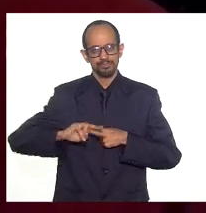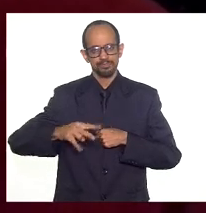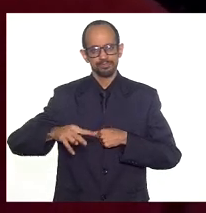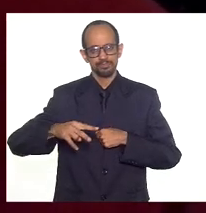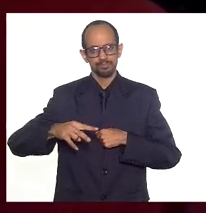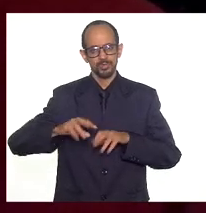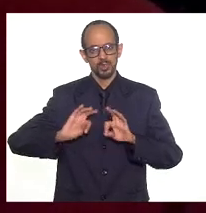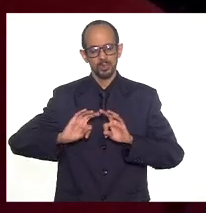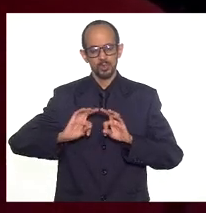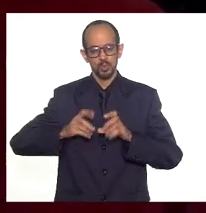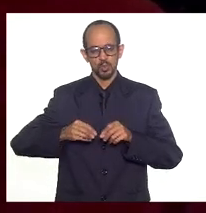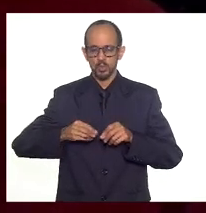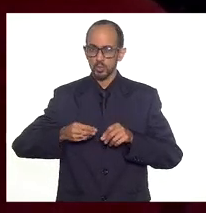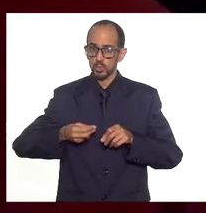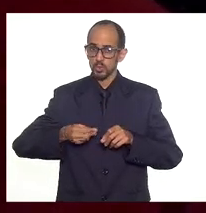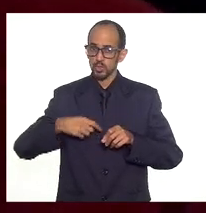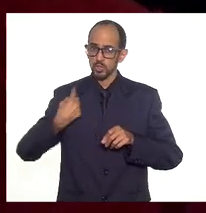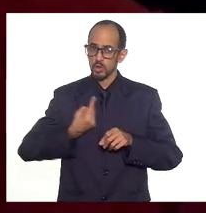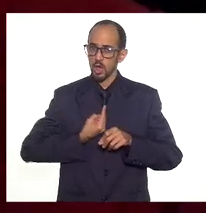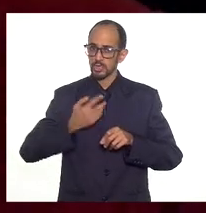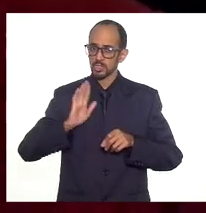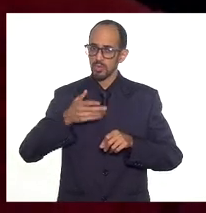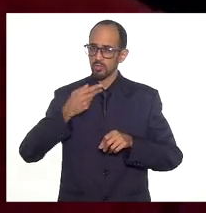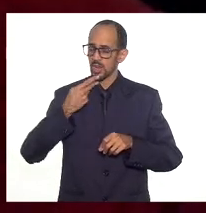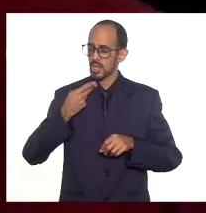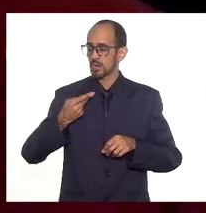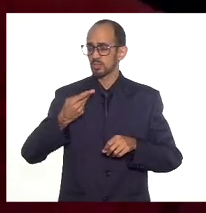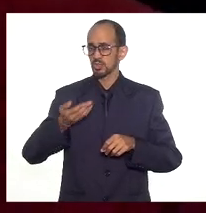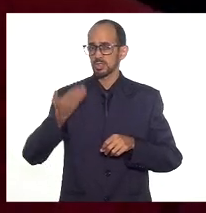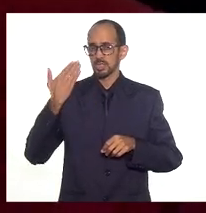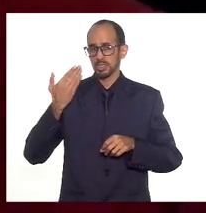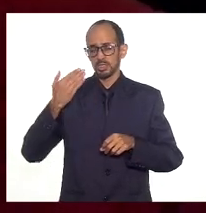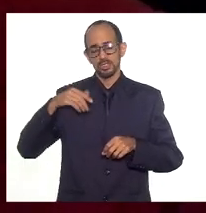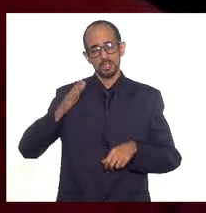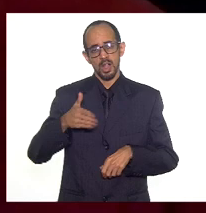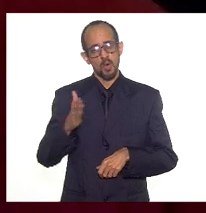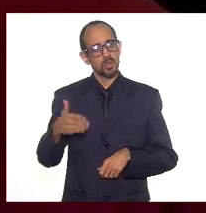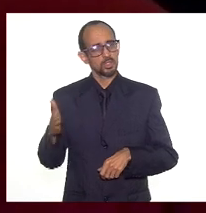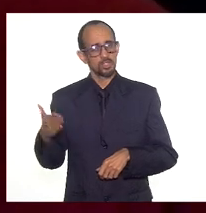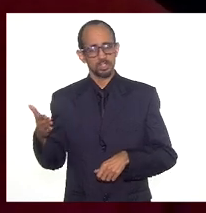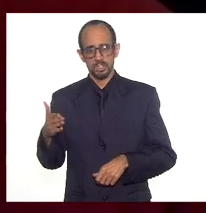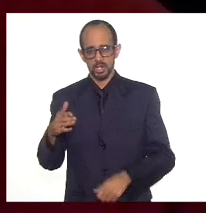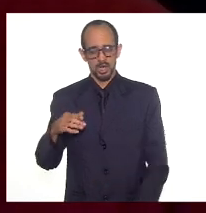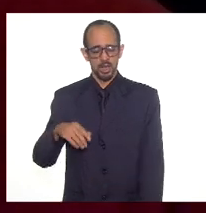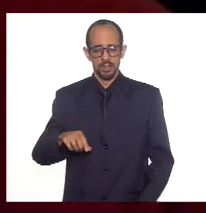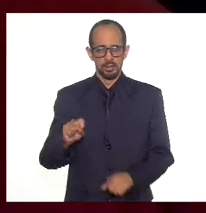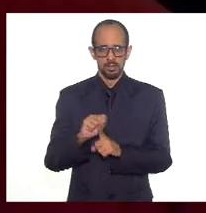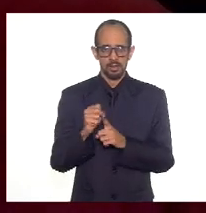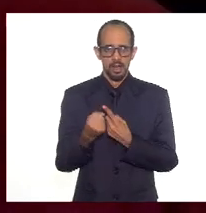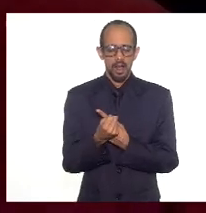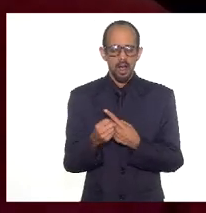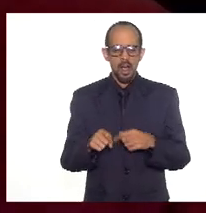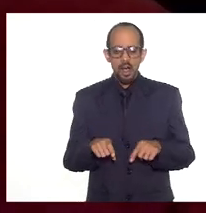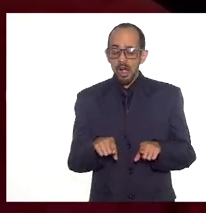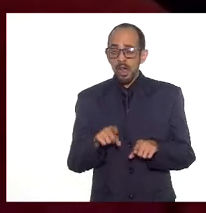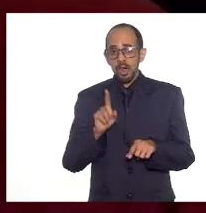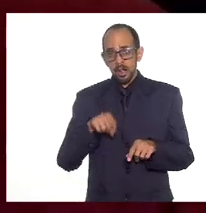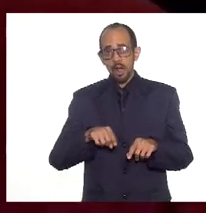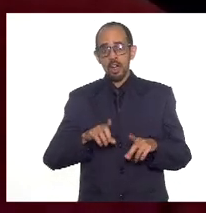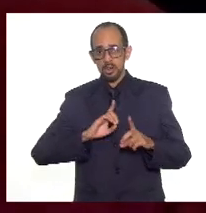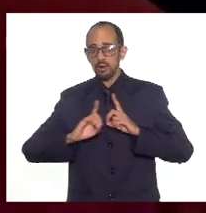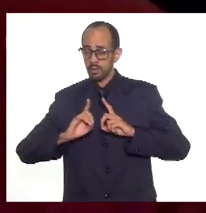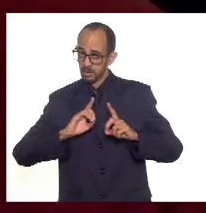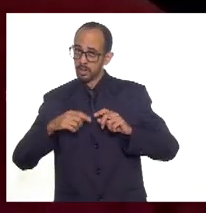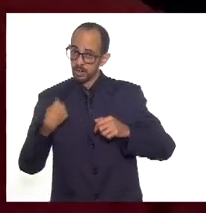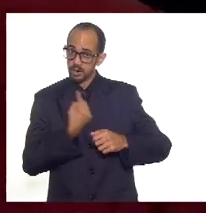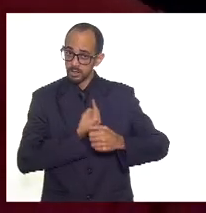essa cadeia que a gente vive e convive no nosso dia a dia, né? E acho que esse é o diálogo que a gente tem que ter,